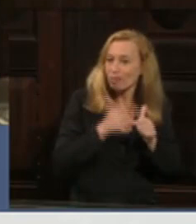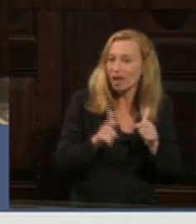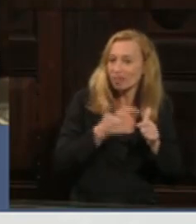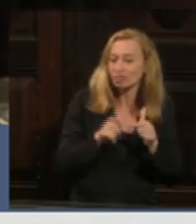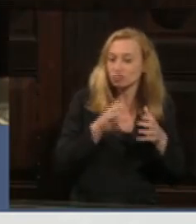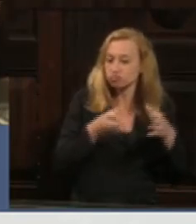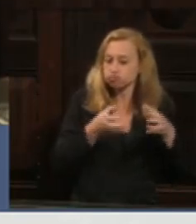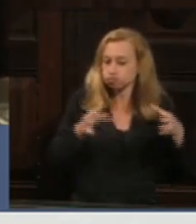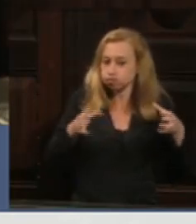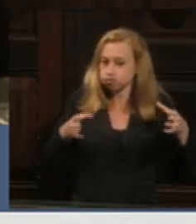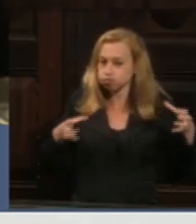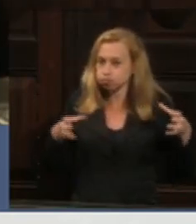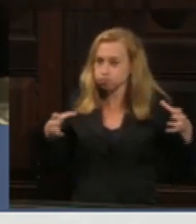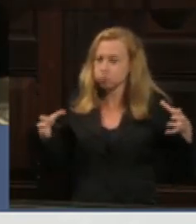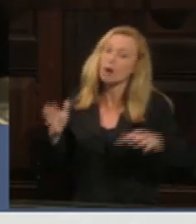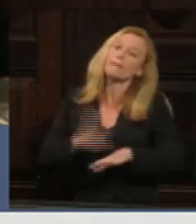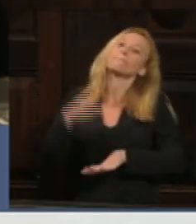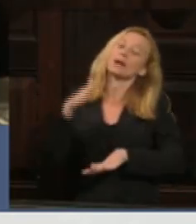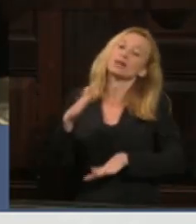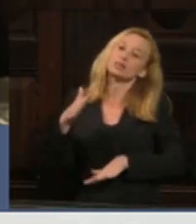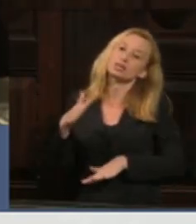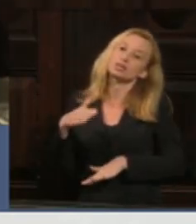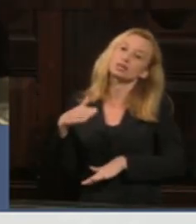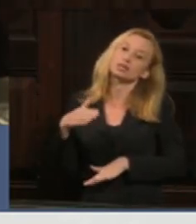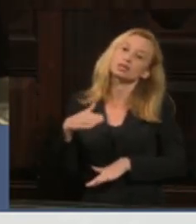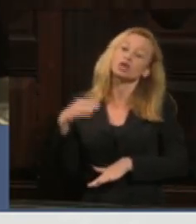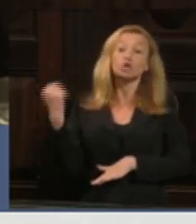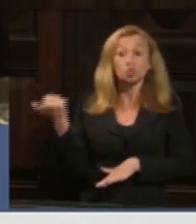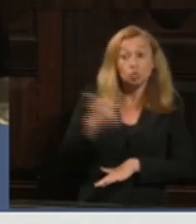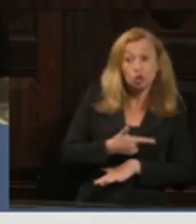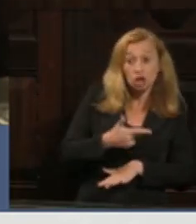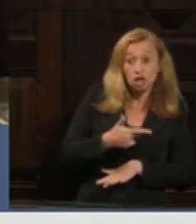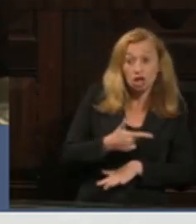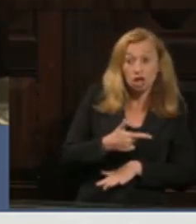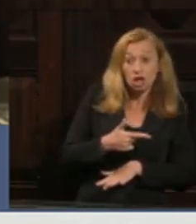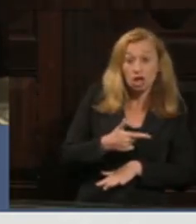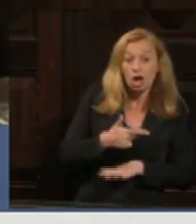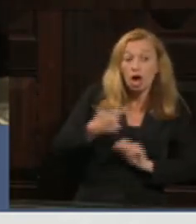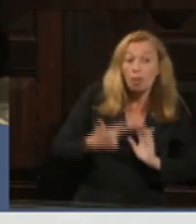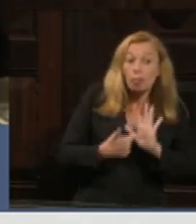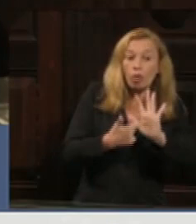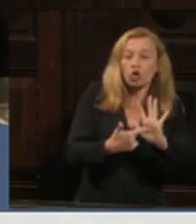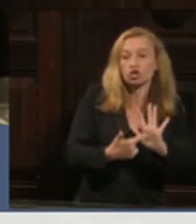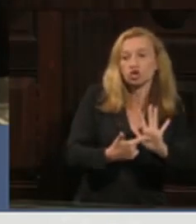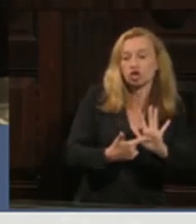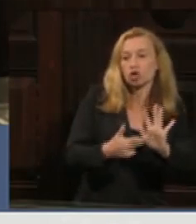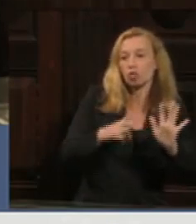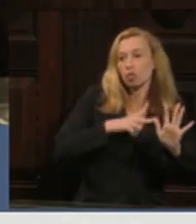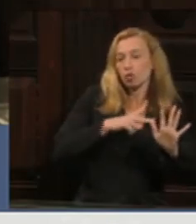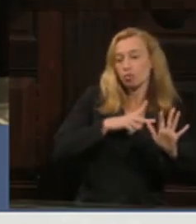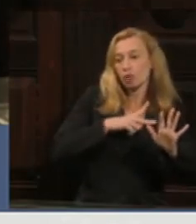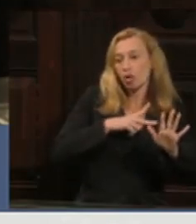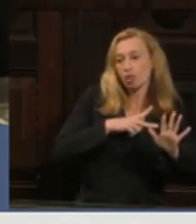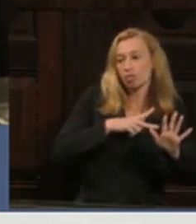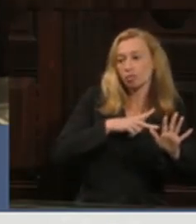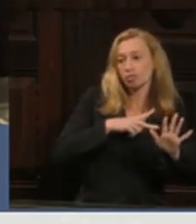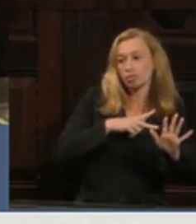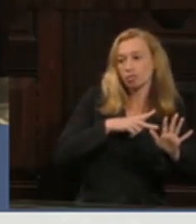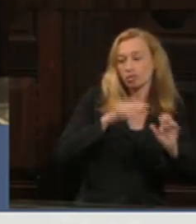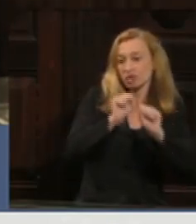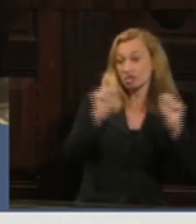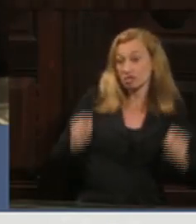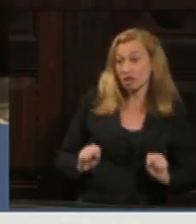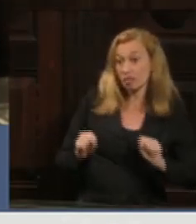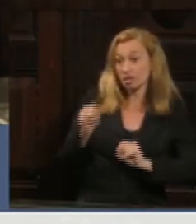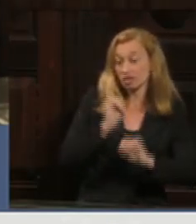um tamanho muito maior do que o tamanho revelado pelo próprio sistema. Portanto, uma das questões